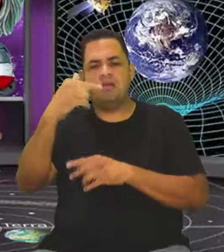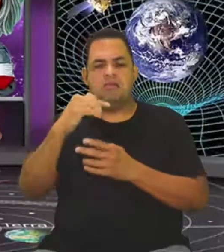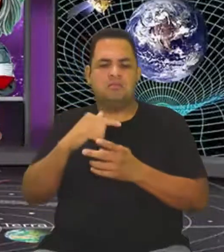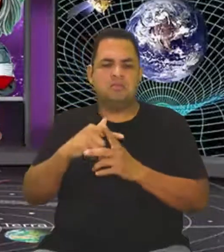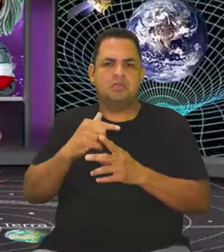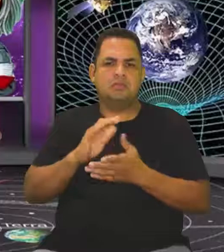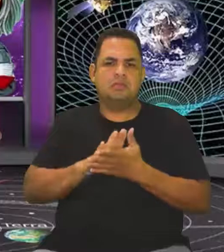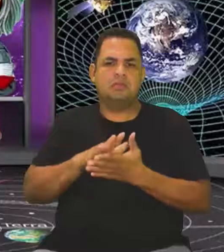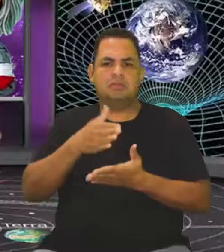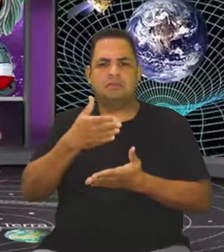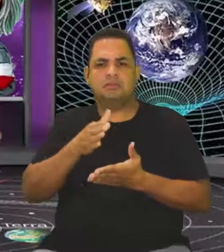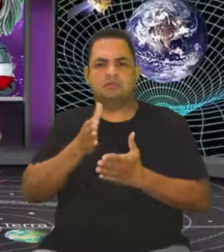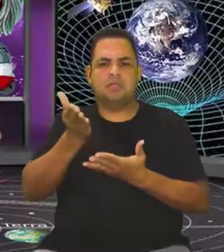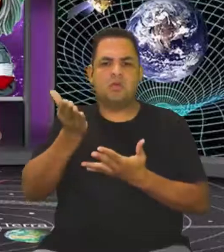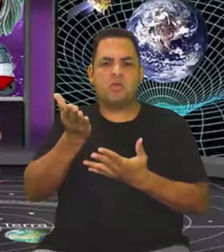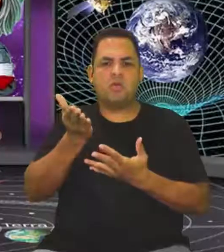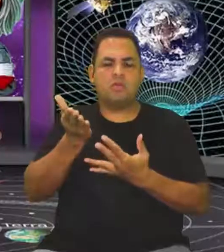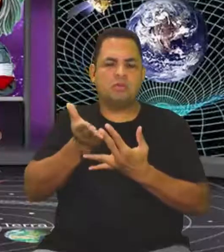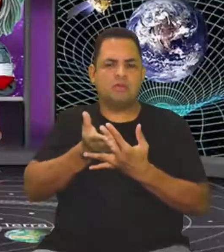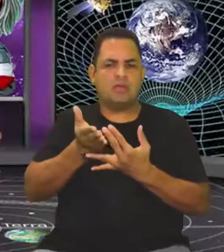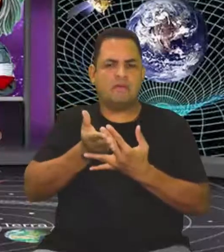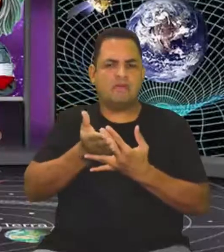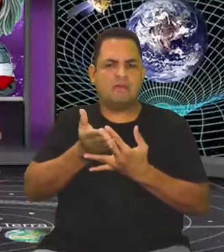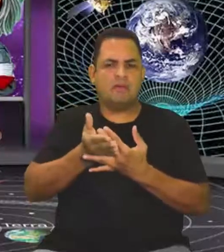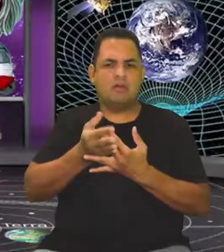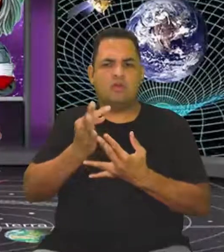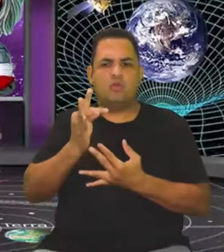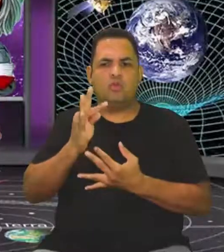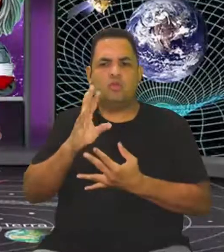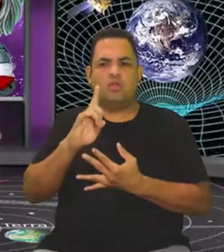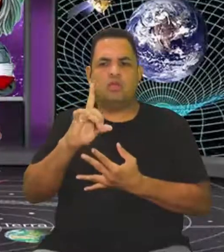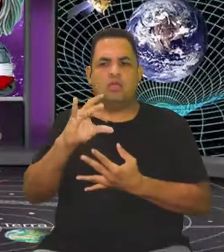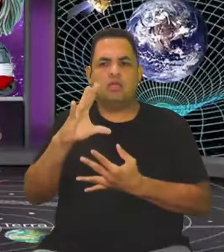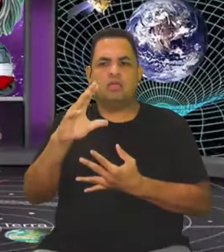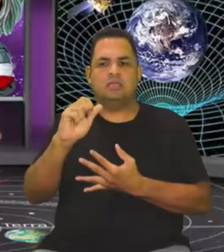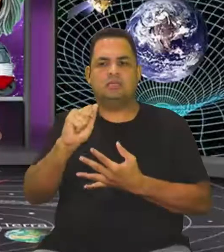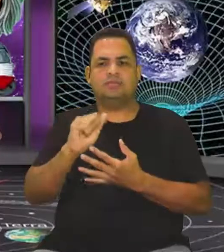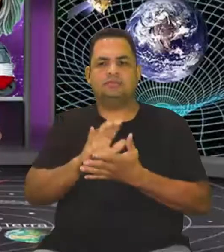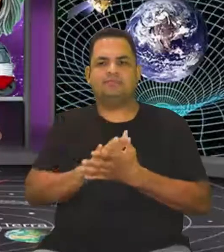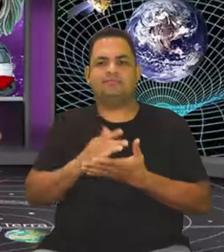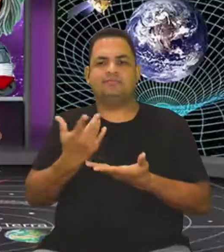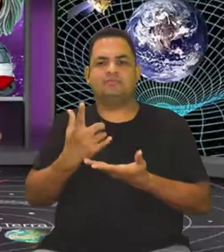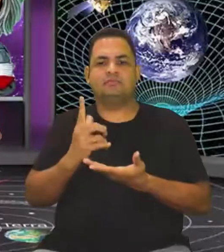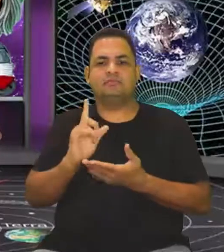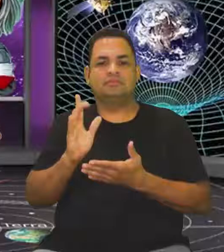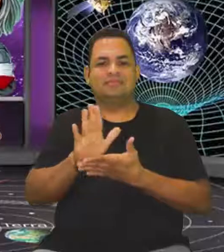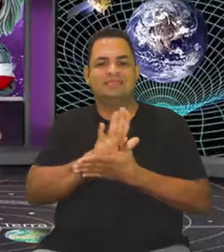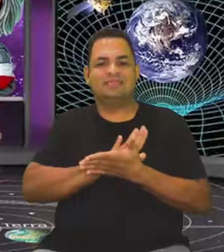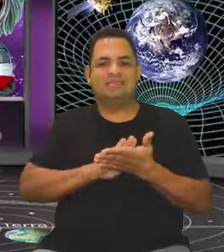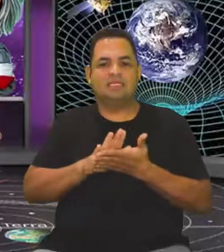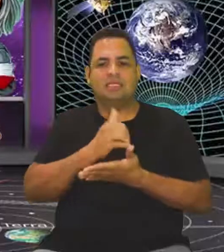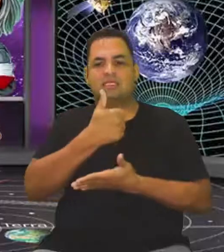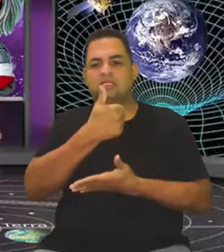indicar uma tolerância. Isso, pessoal, para dizer o seguinte, nada é 100%. Então, você encontra uma